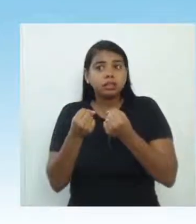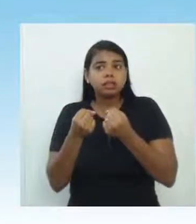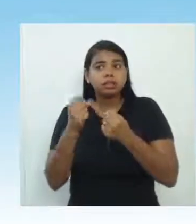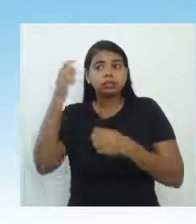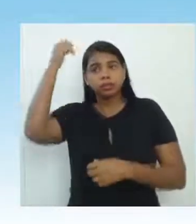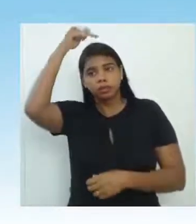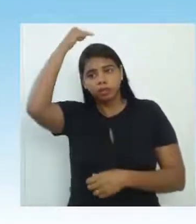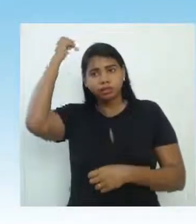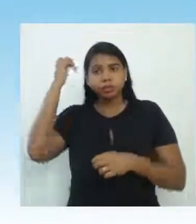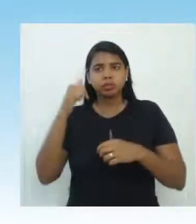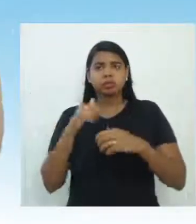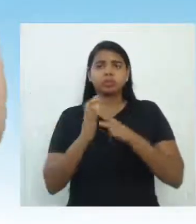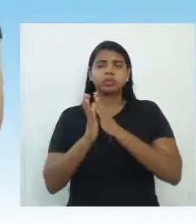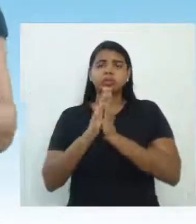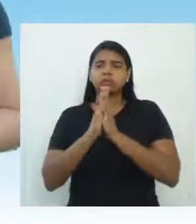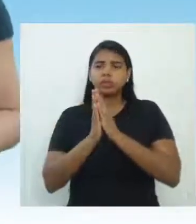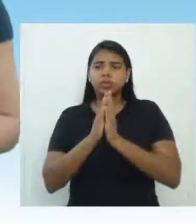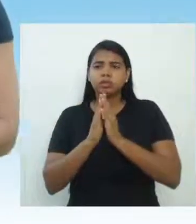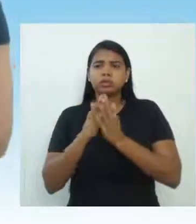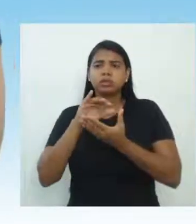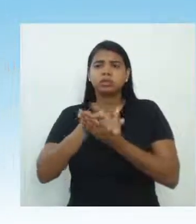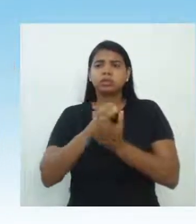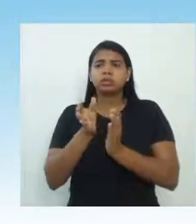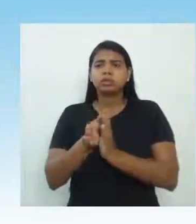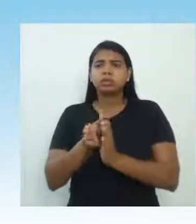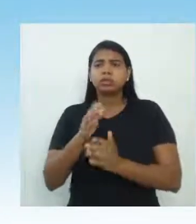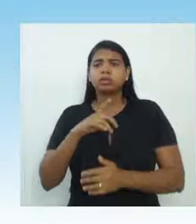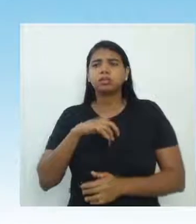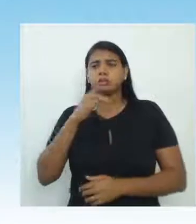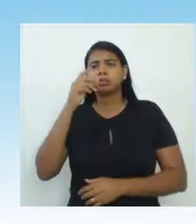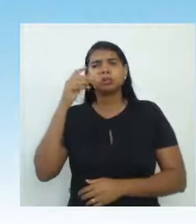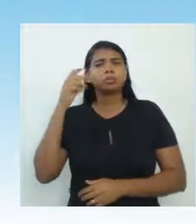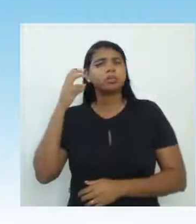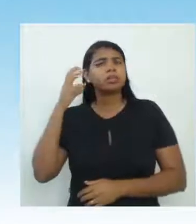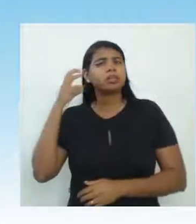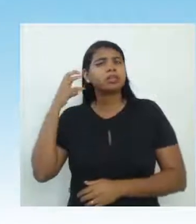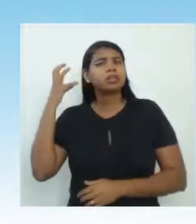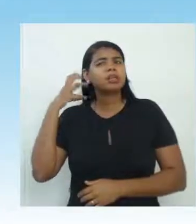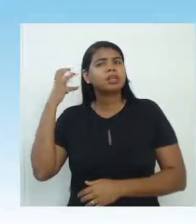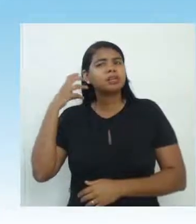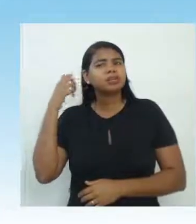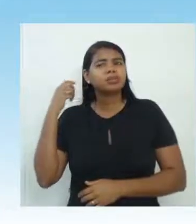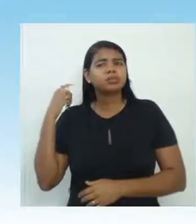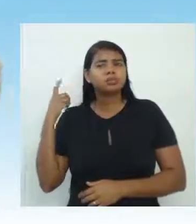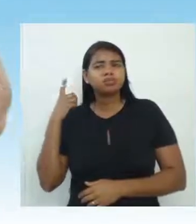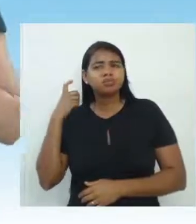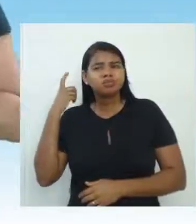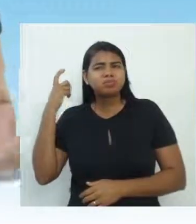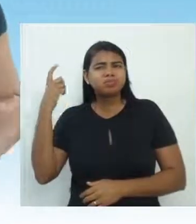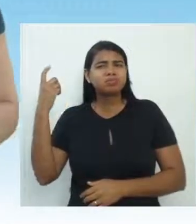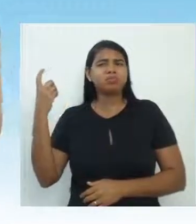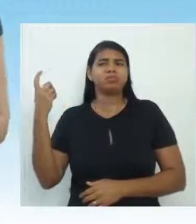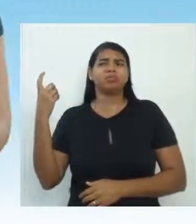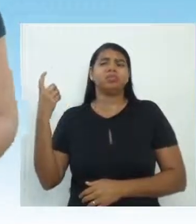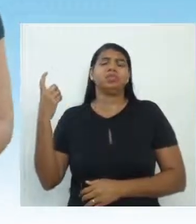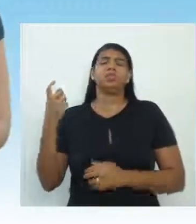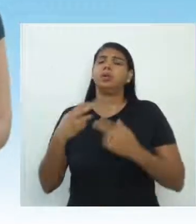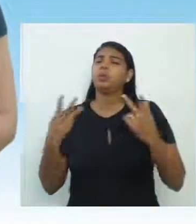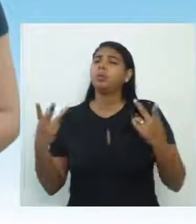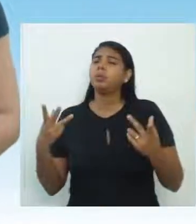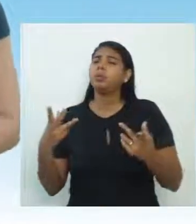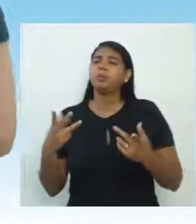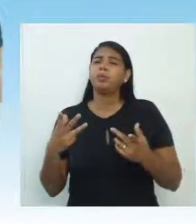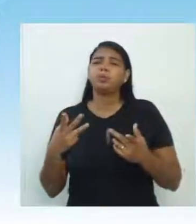estão lá, as esculturas, né? Tem gente que coloca som alto, tem gente que invade, olha, tem gente que faz um monte de